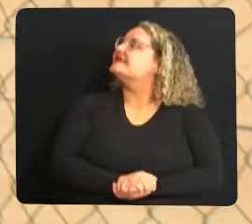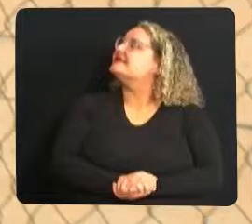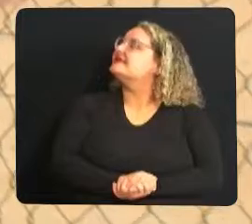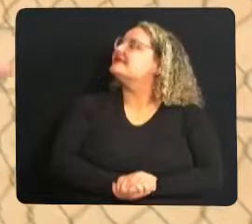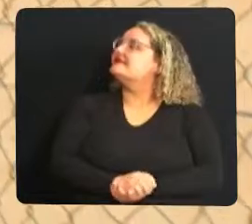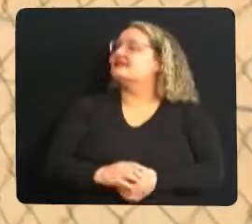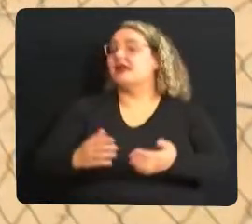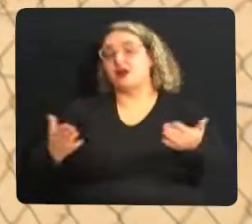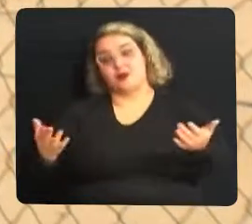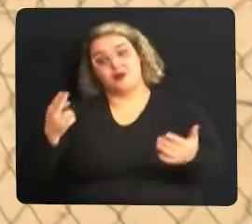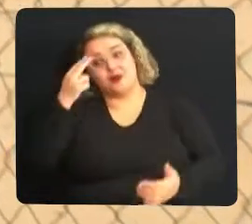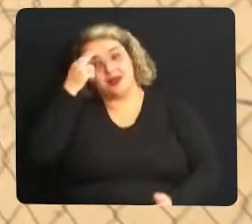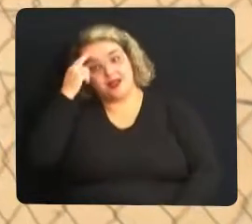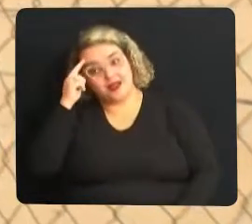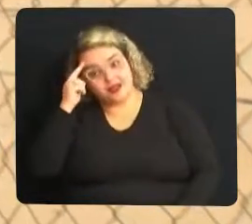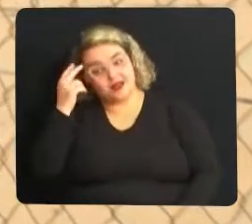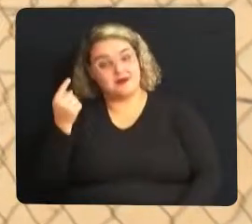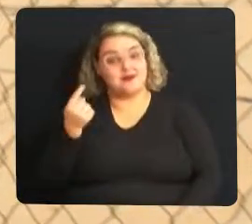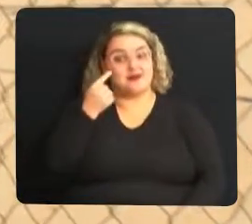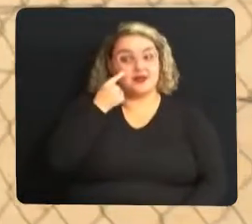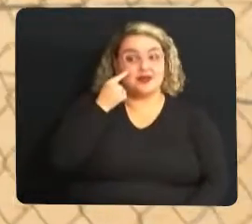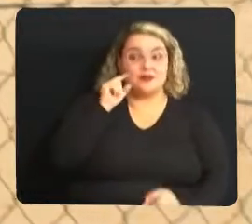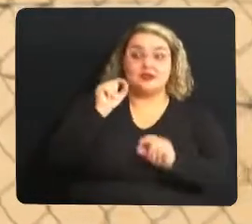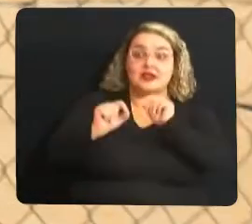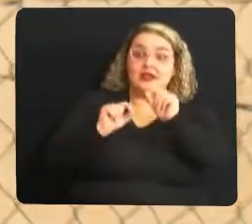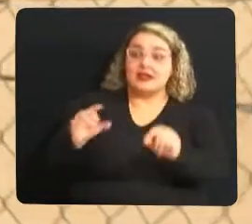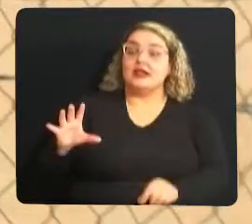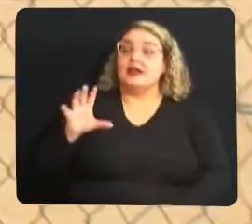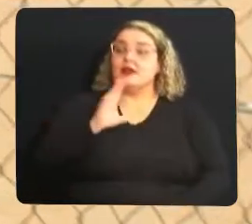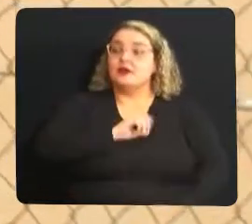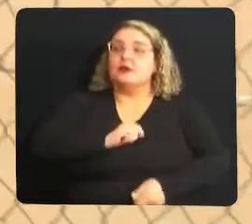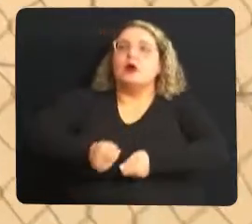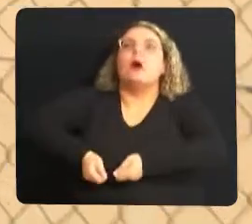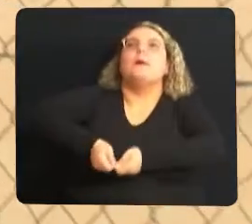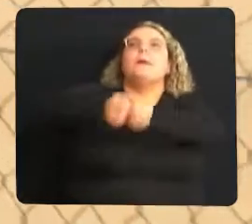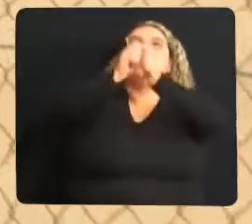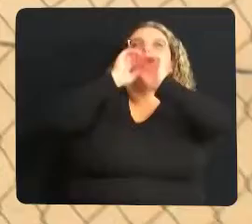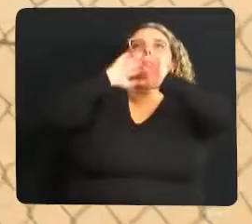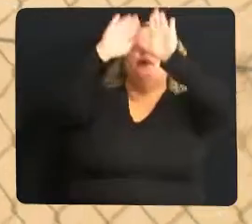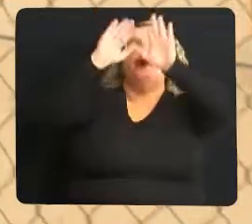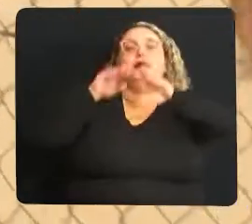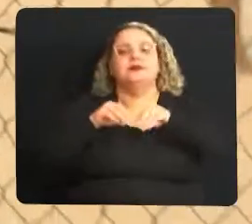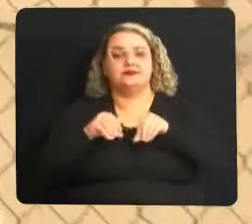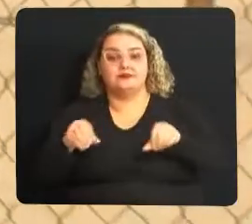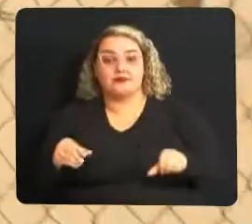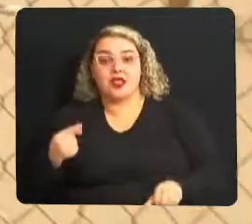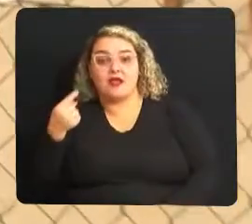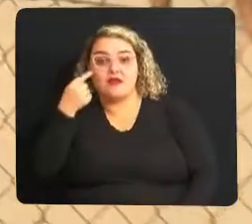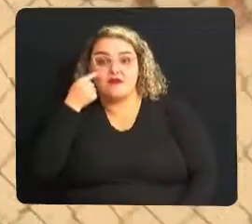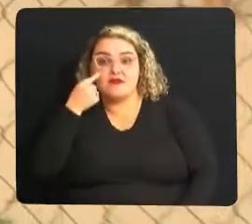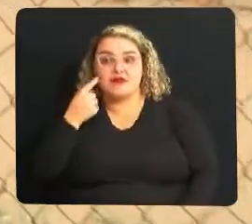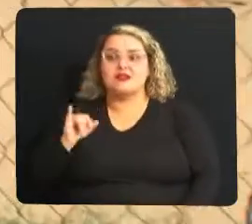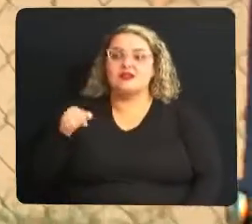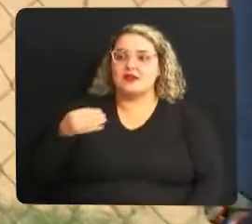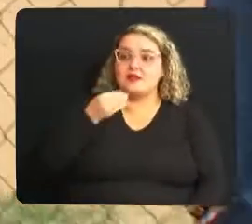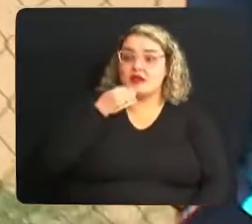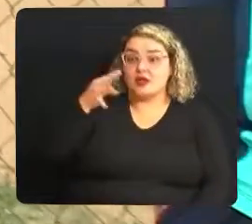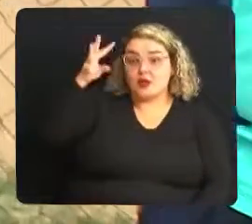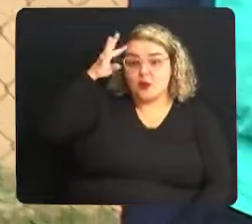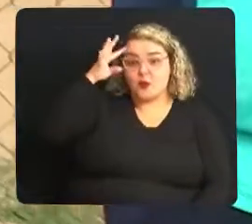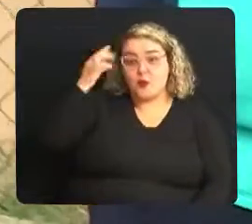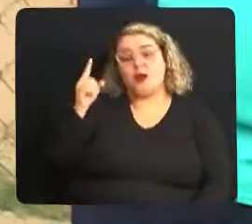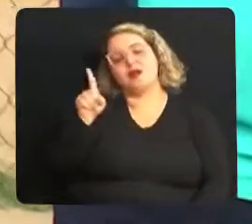um borrão Gabriel Castro Olha só para quem gosta de vôlei de praia a hora que bela oportunidade nesta quarta-feira